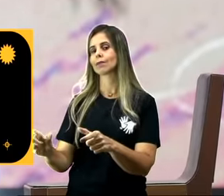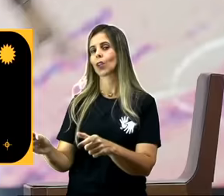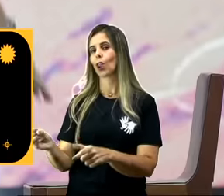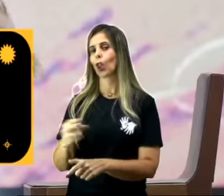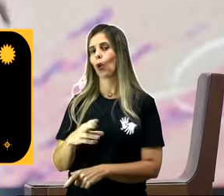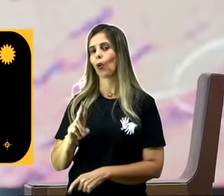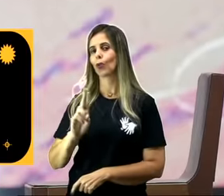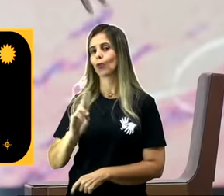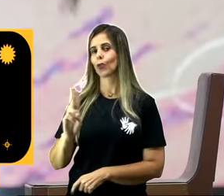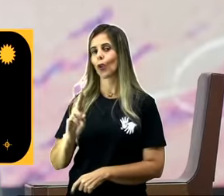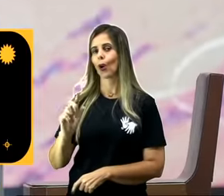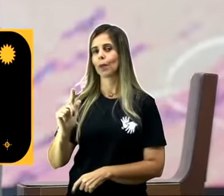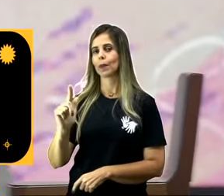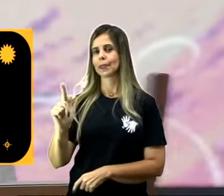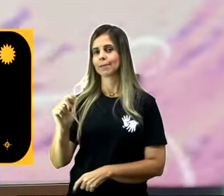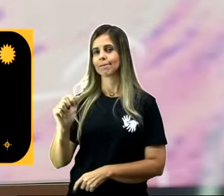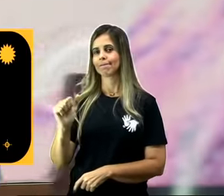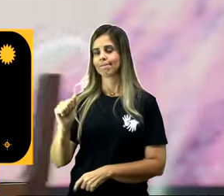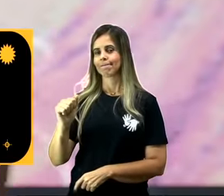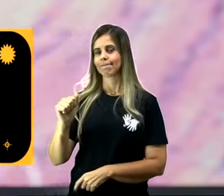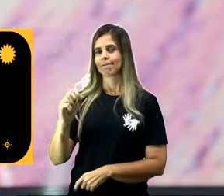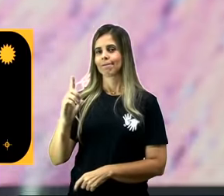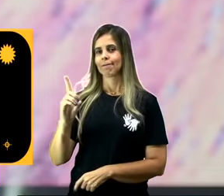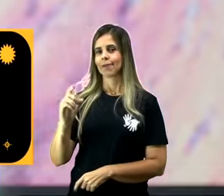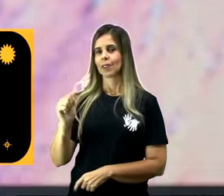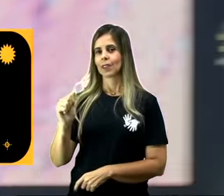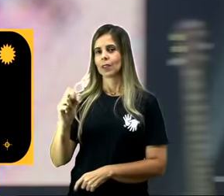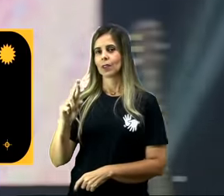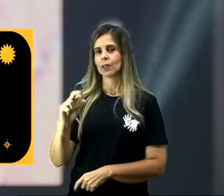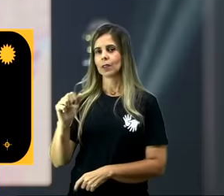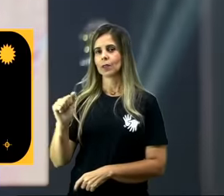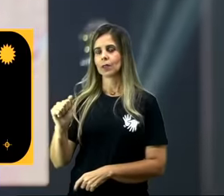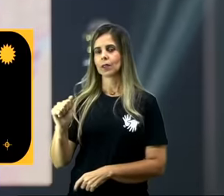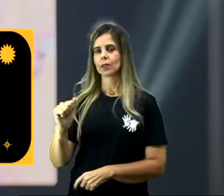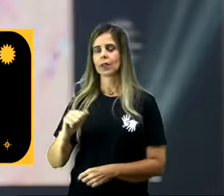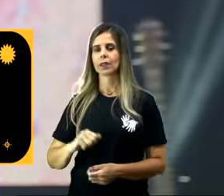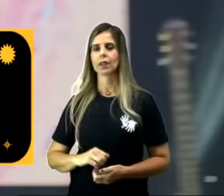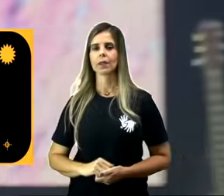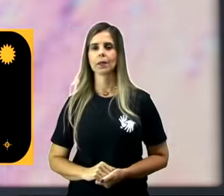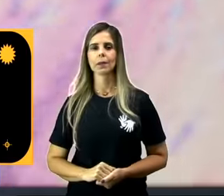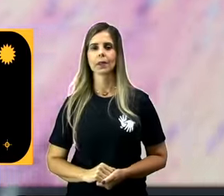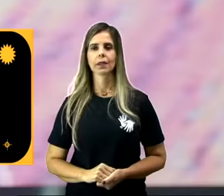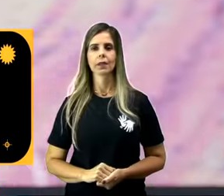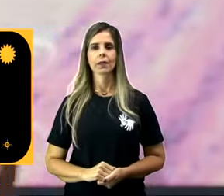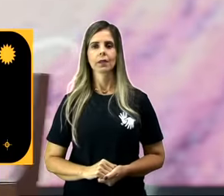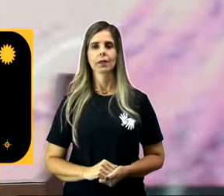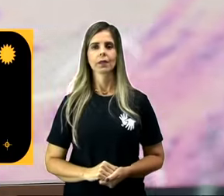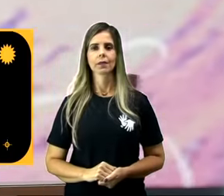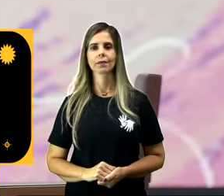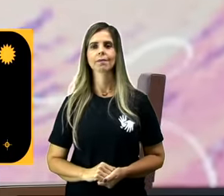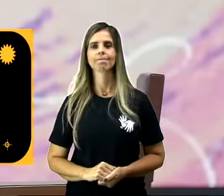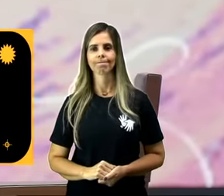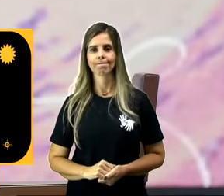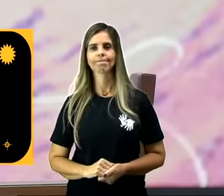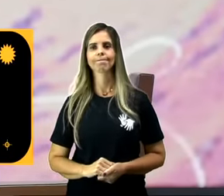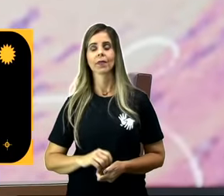Você está entendendo? Você está achando que Jesus está indo para um lugar qualquer para pregar as boas novas? Jesus está indo para um lugar para libertar uma região.